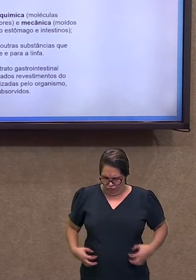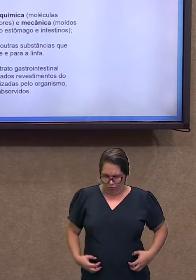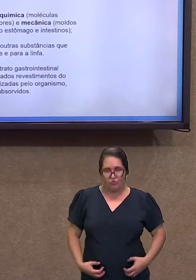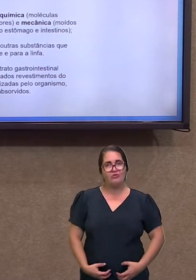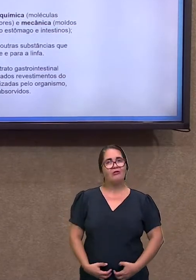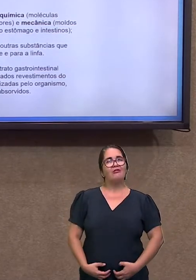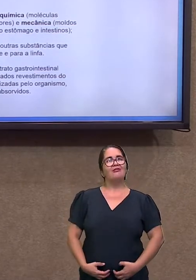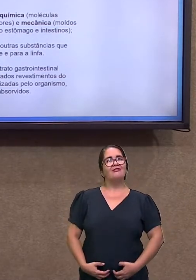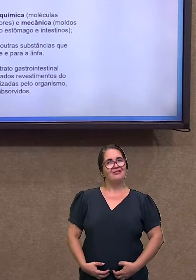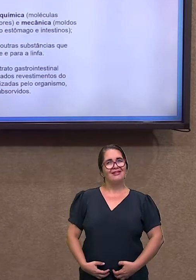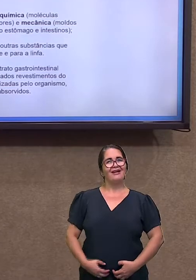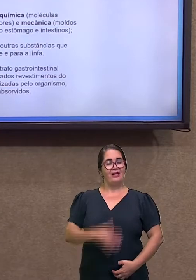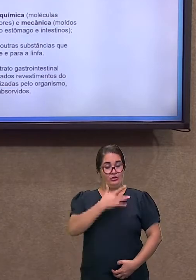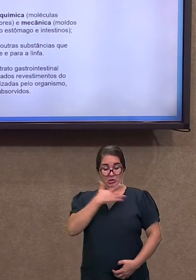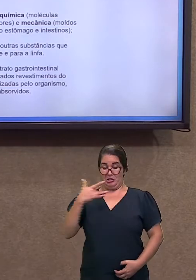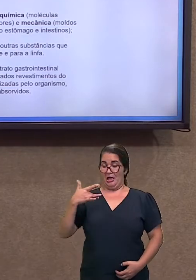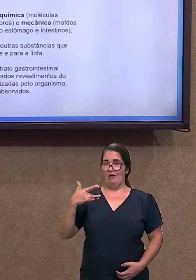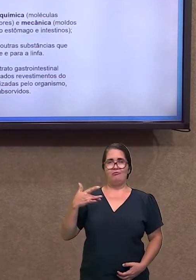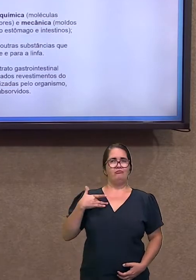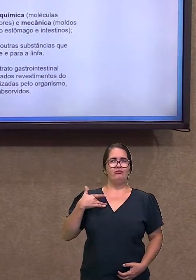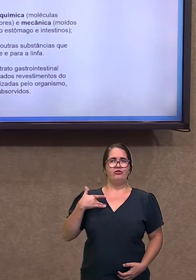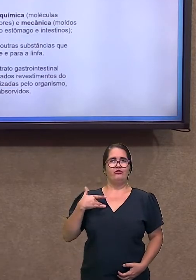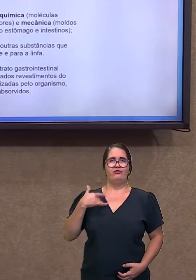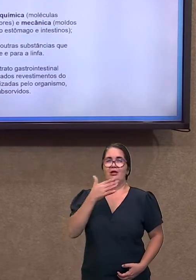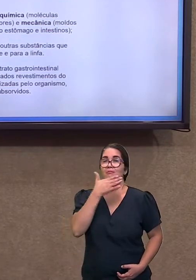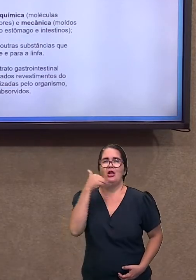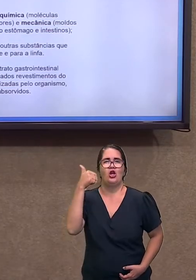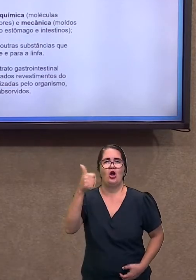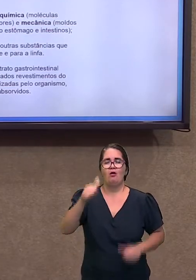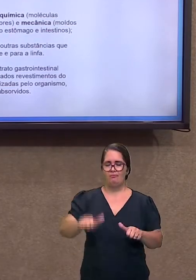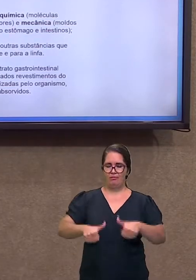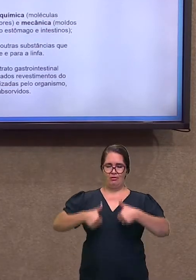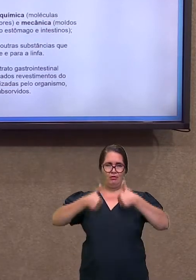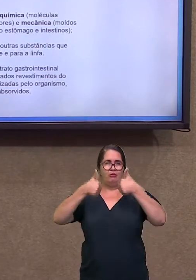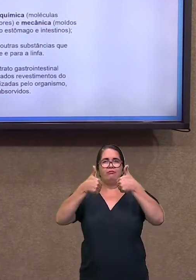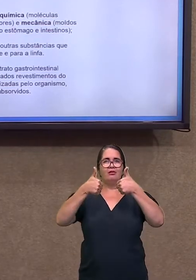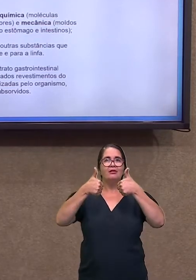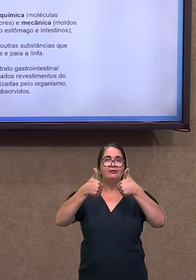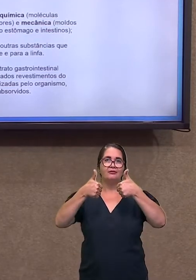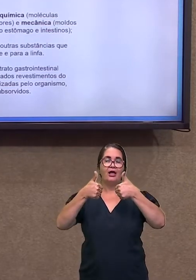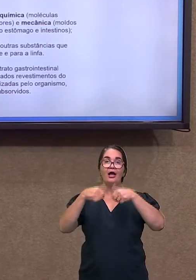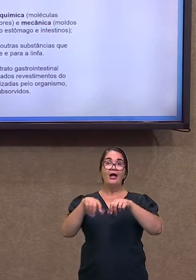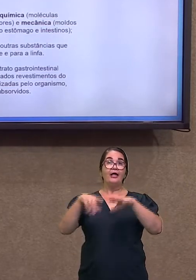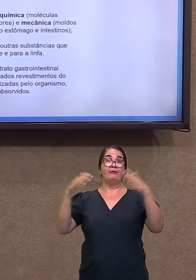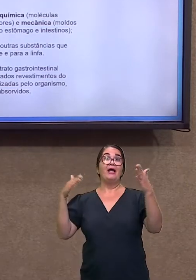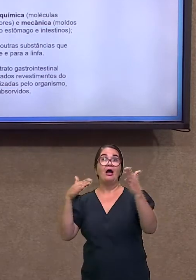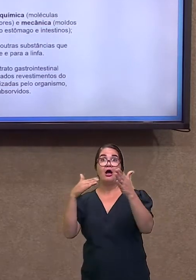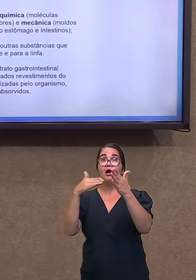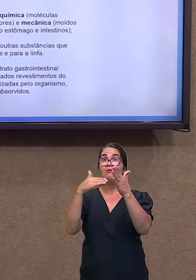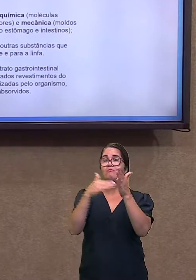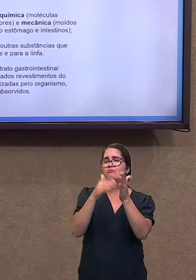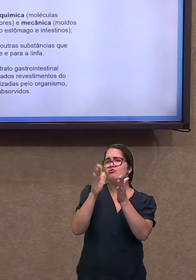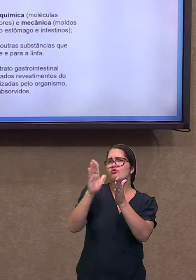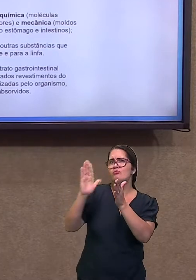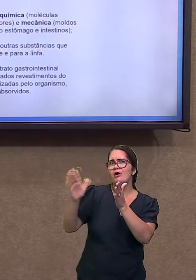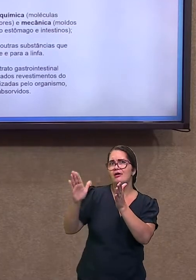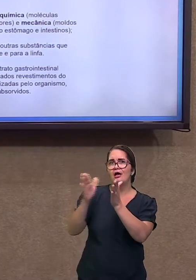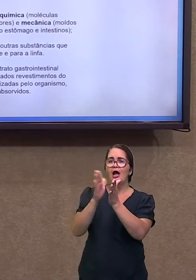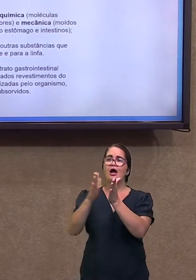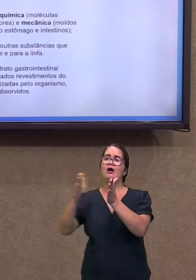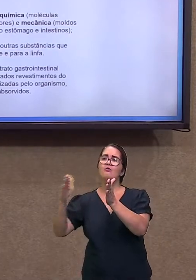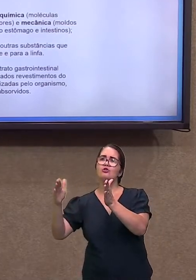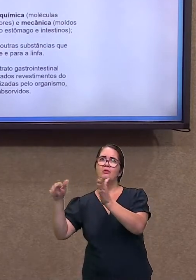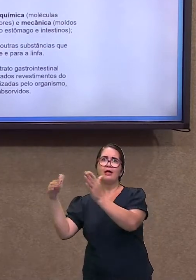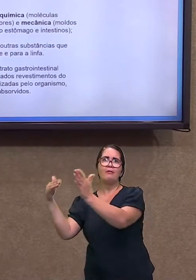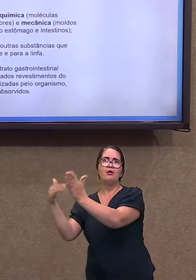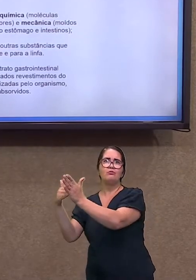necessários deles. E a última etapa, que é a etapa da eliminação, que